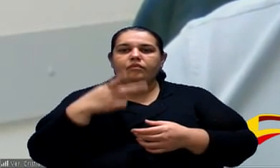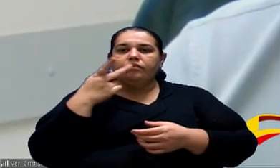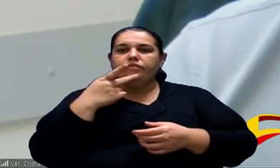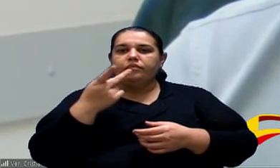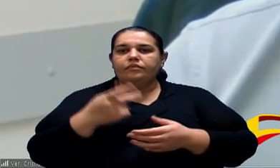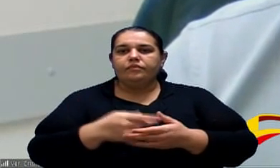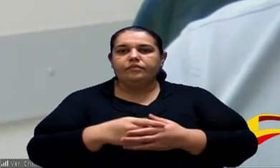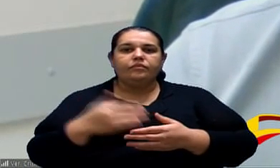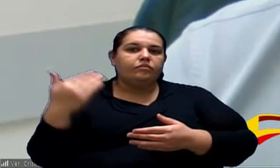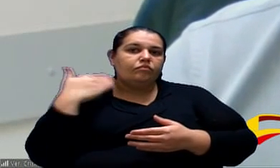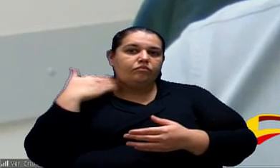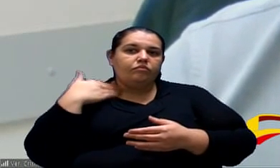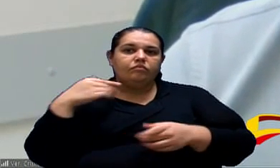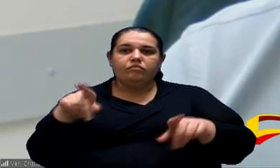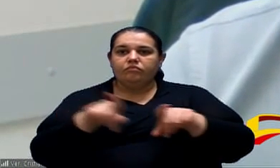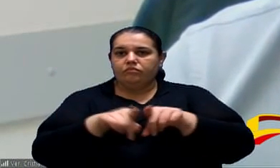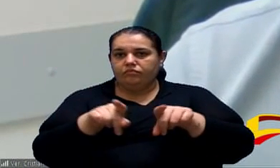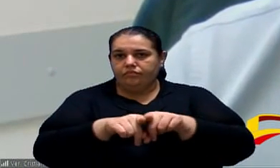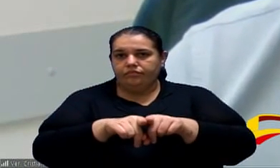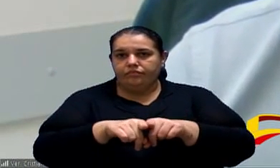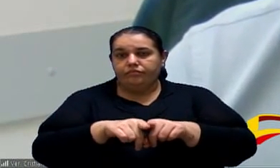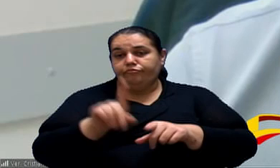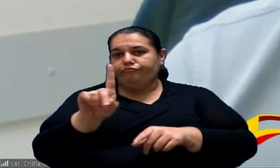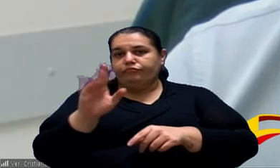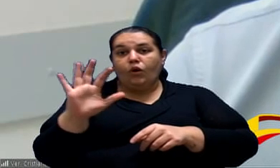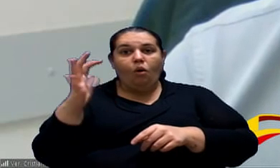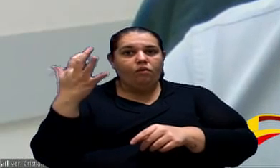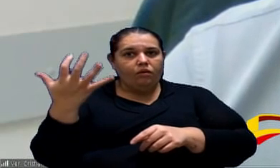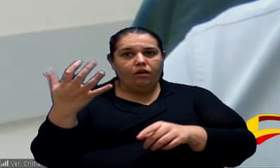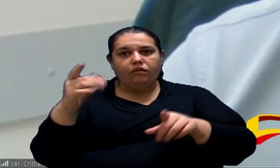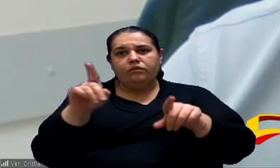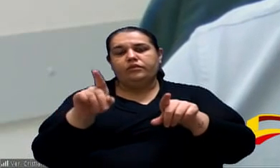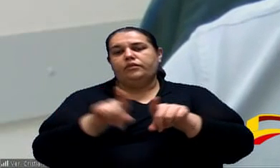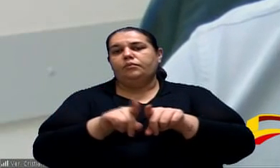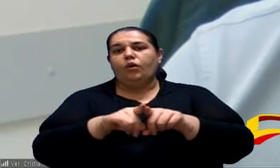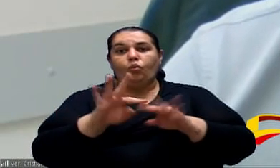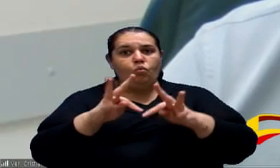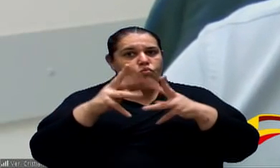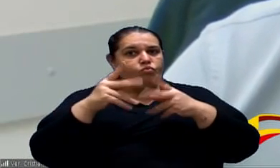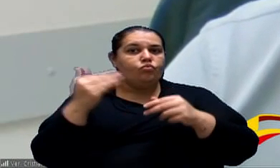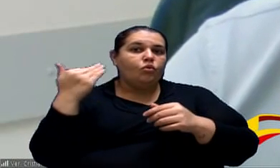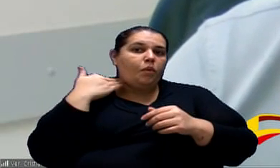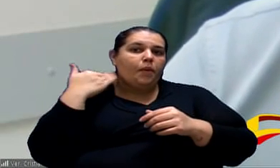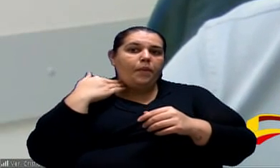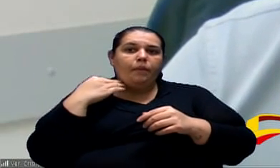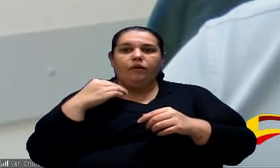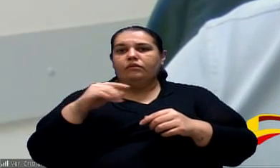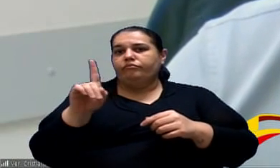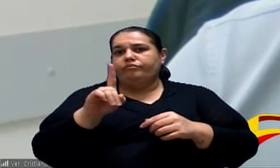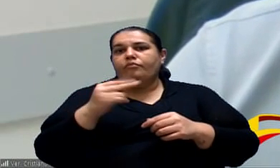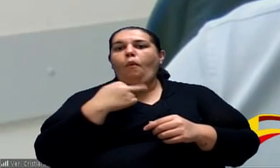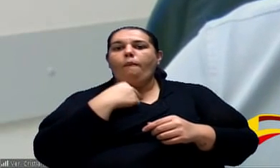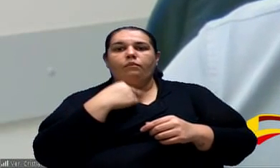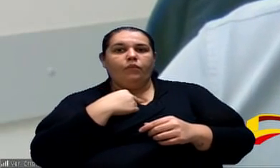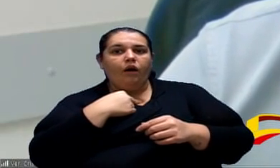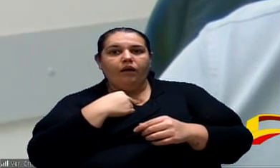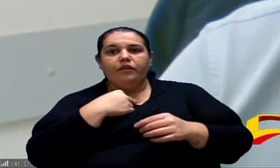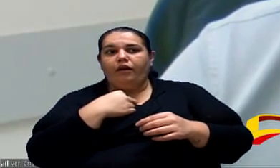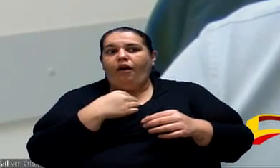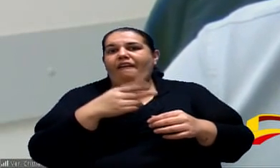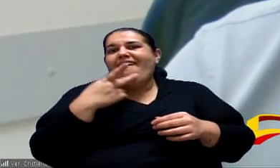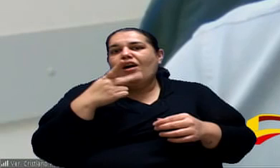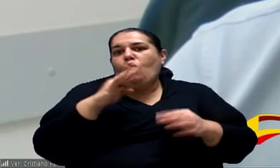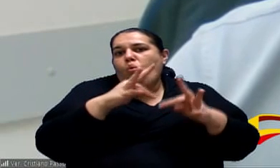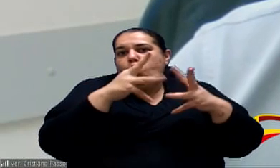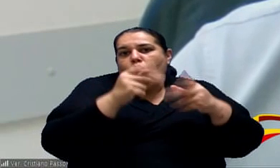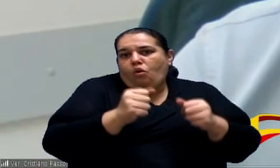com respeito aos bancos, é claro, não acontece com todos os bancos também, a gente não pode aqui generalizar. Por exemplo, no Banco